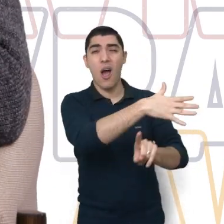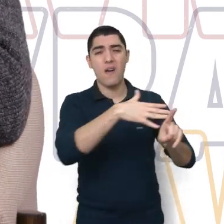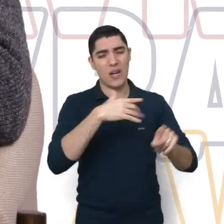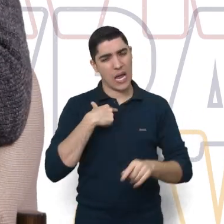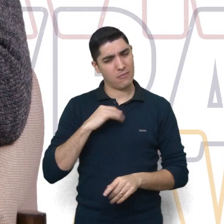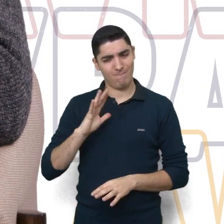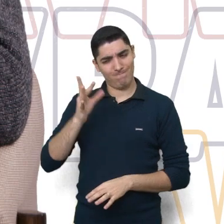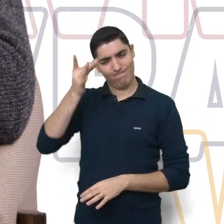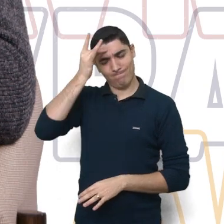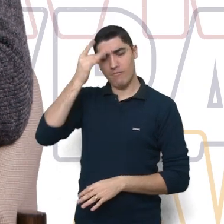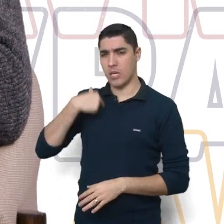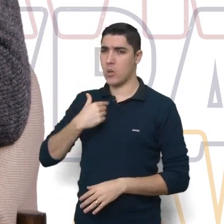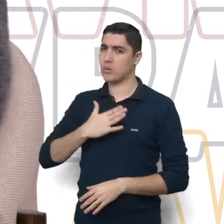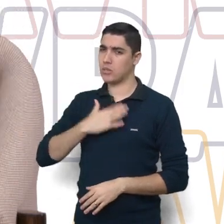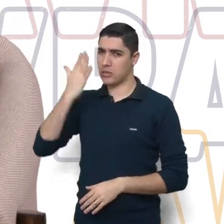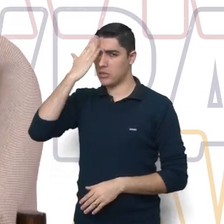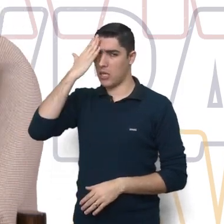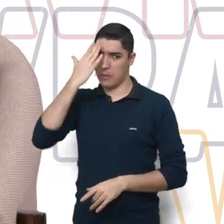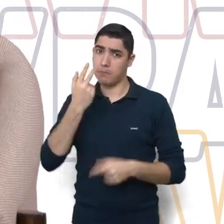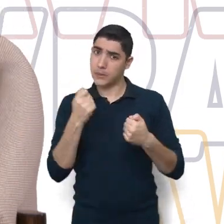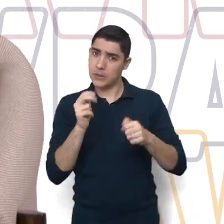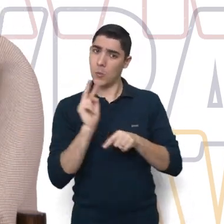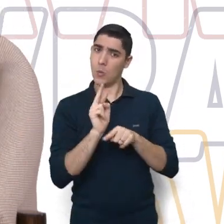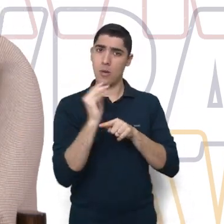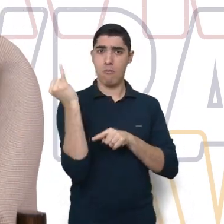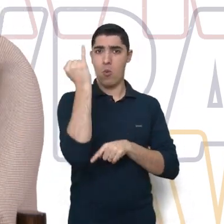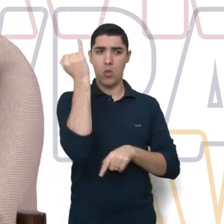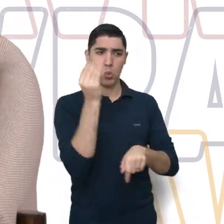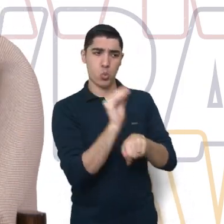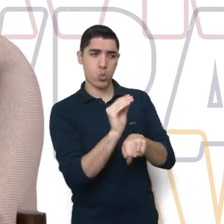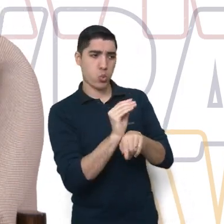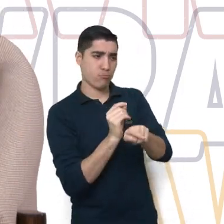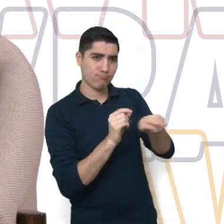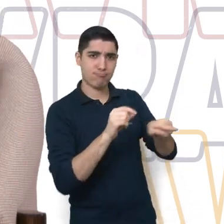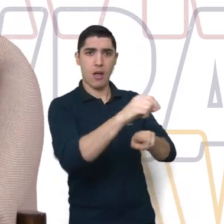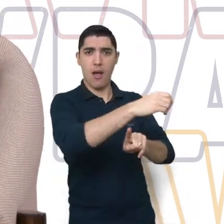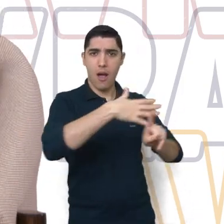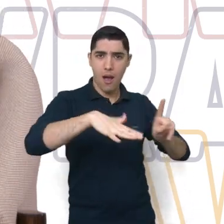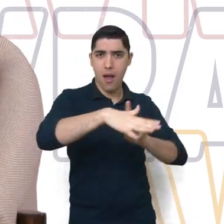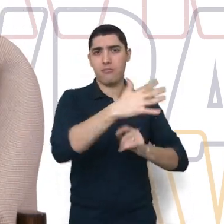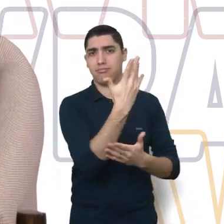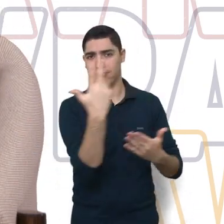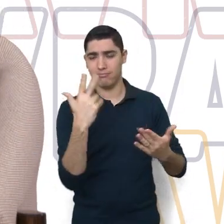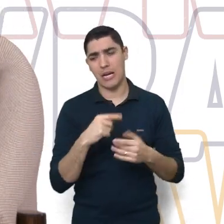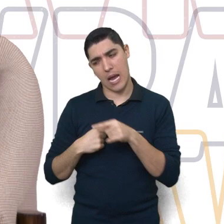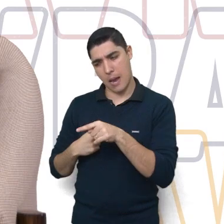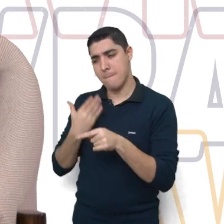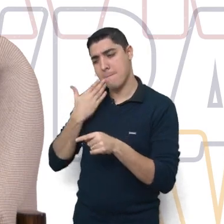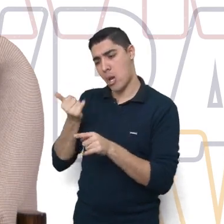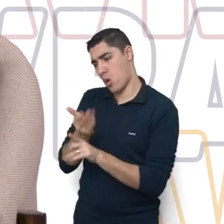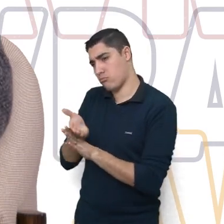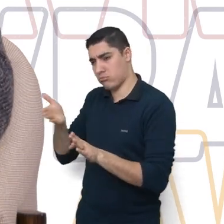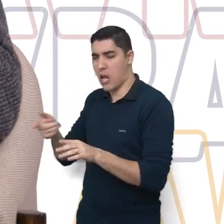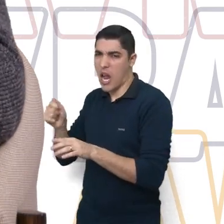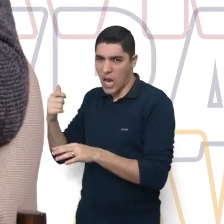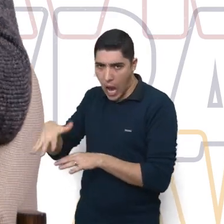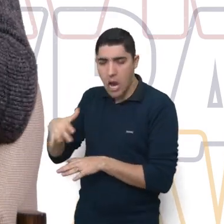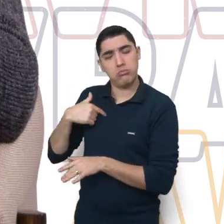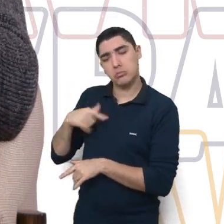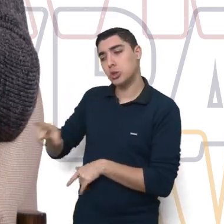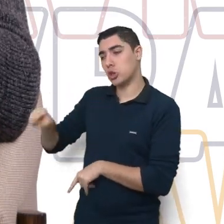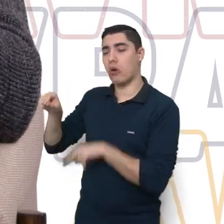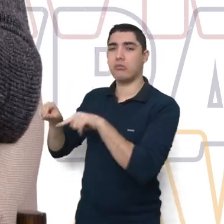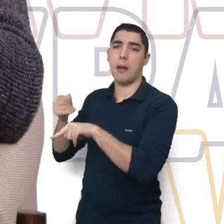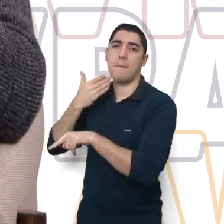embutido né que isso esse produto B ele é bom para o meio ambiente e esse a não é bom eu escolho